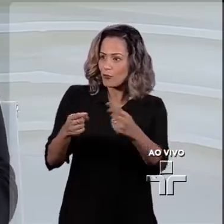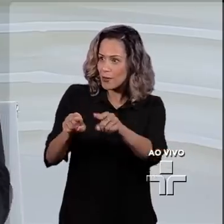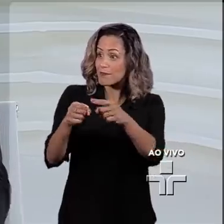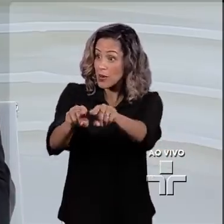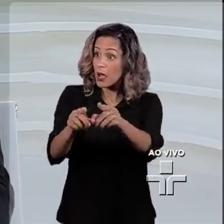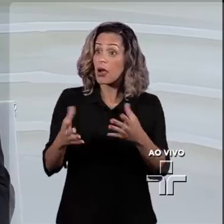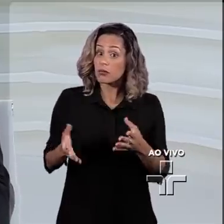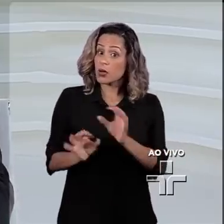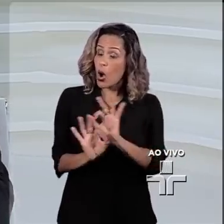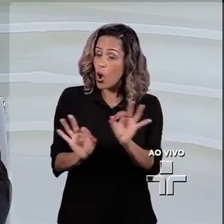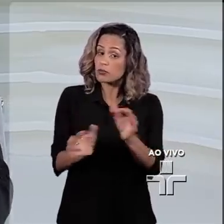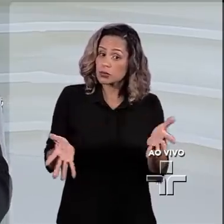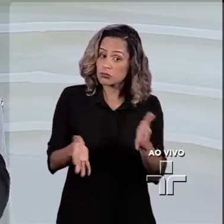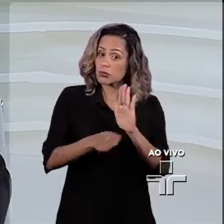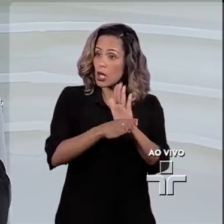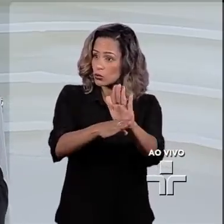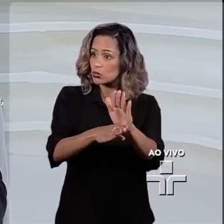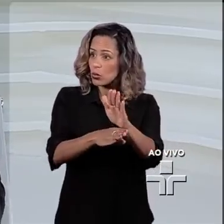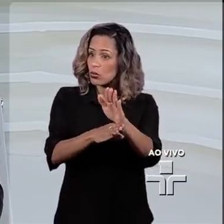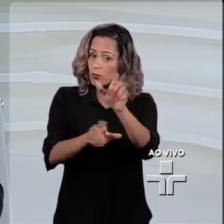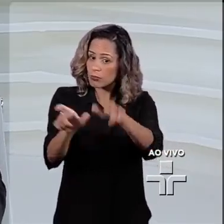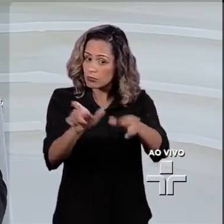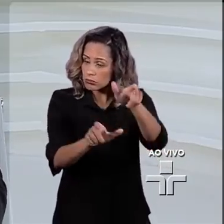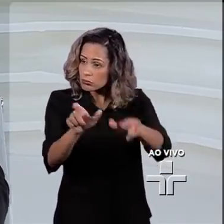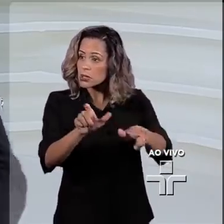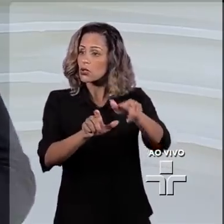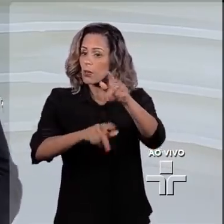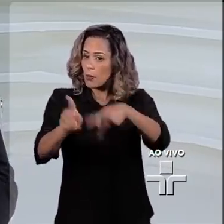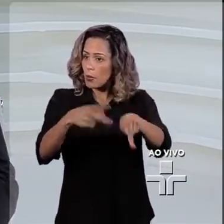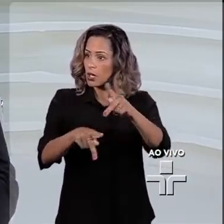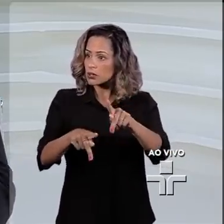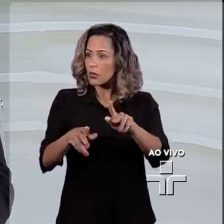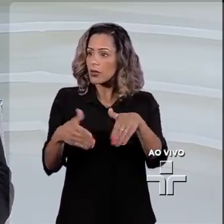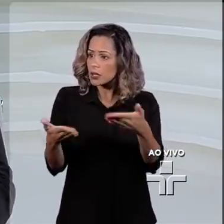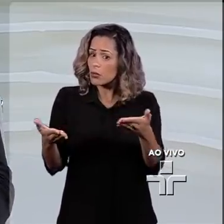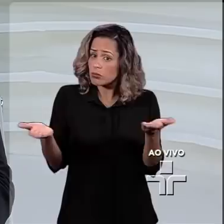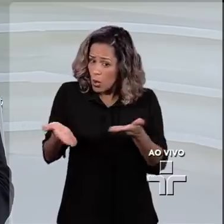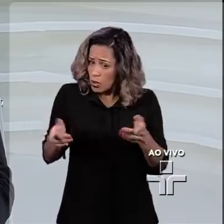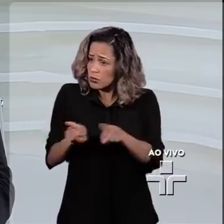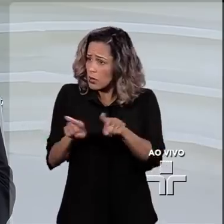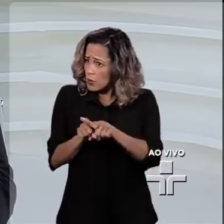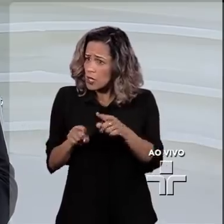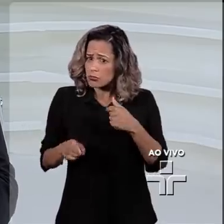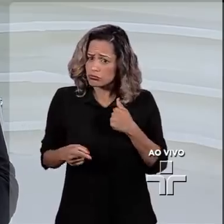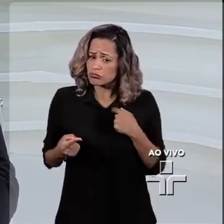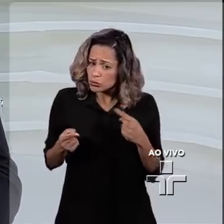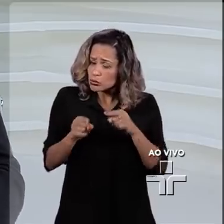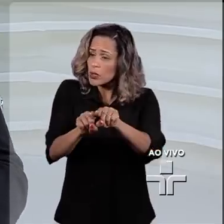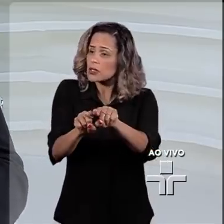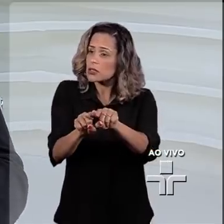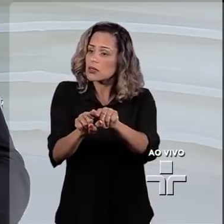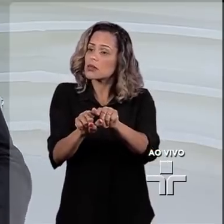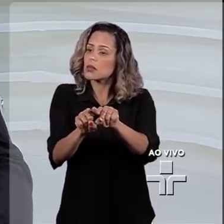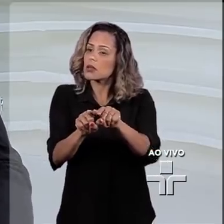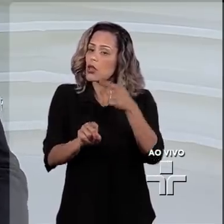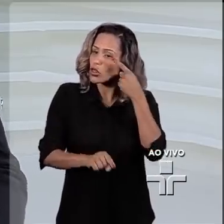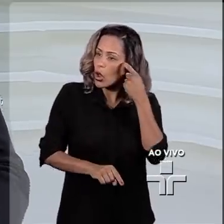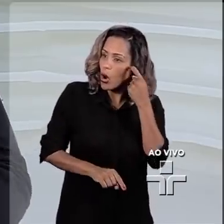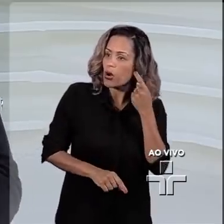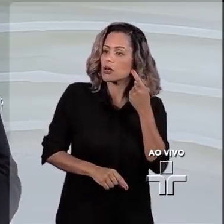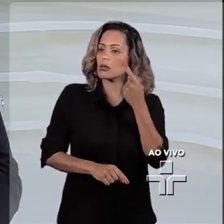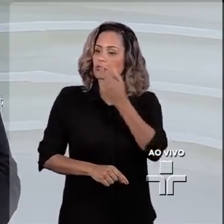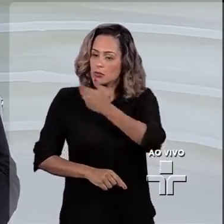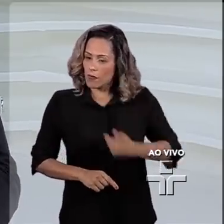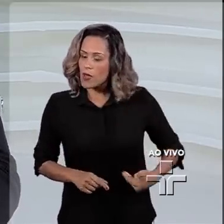nenhum sentido eu querer me distanciar do prefeito João Dória. A outra coisa, eu acho que não é a escolha de